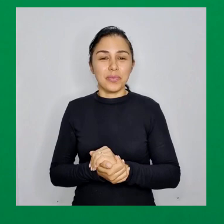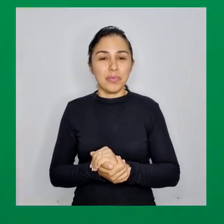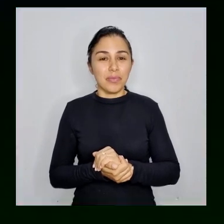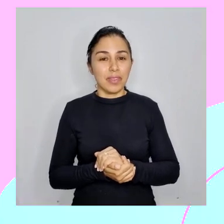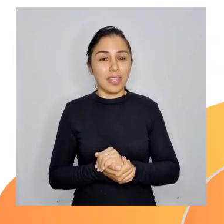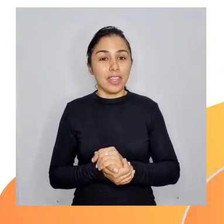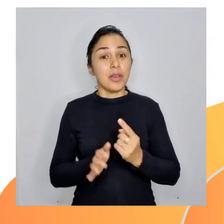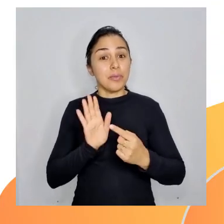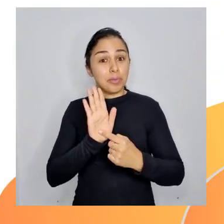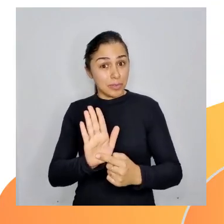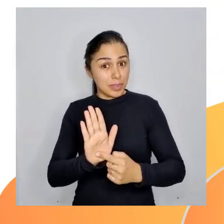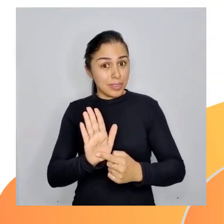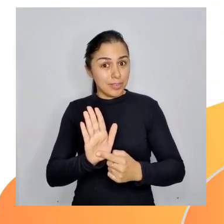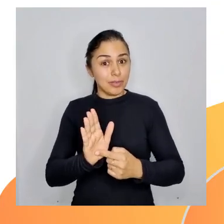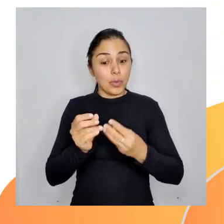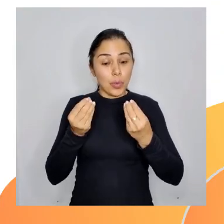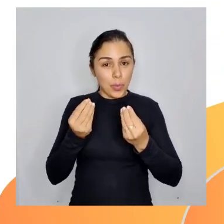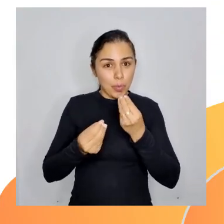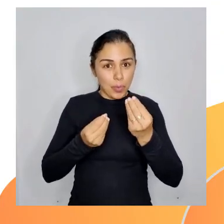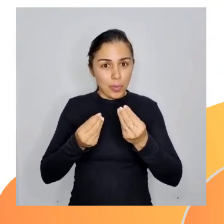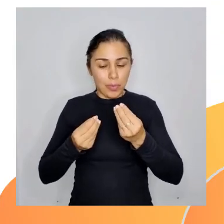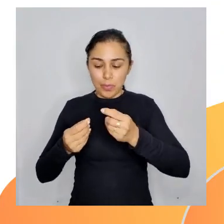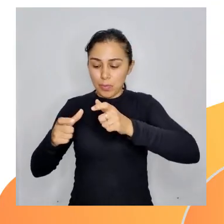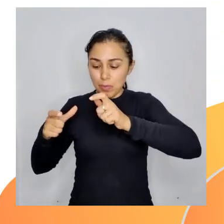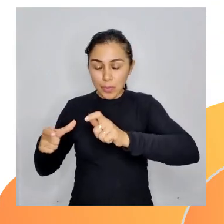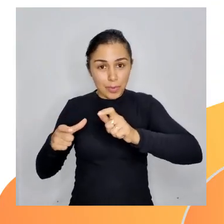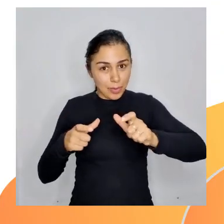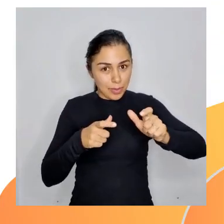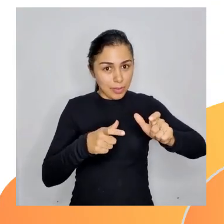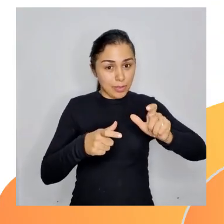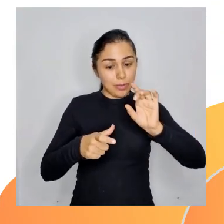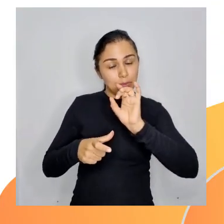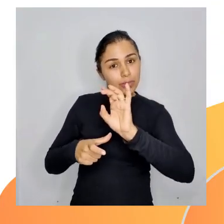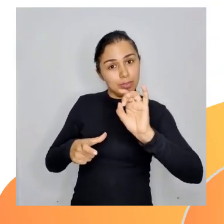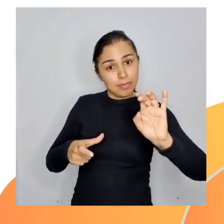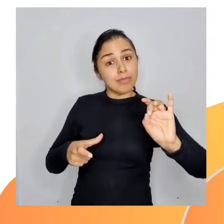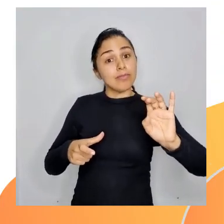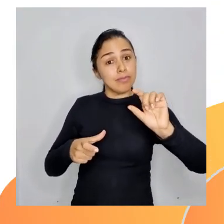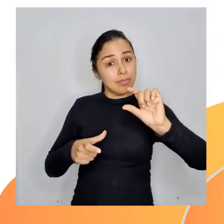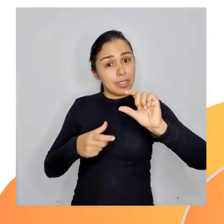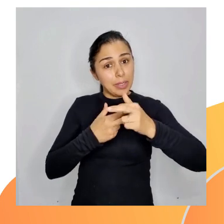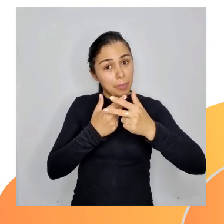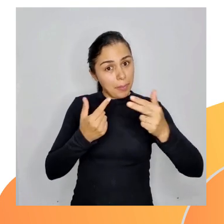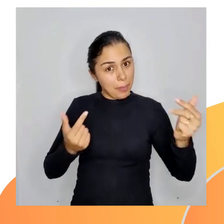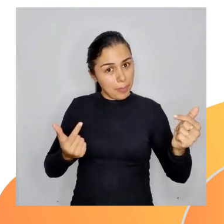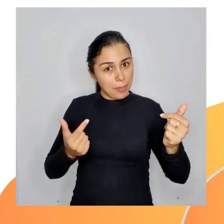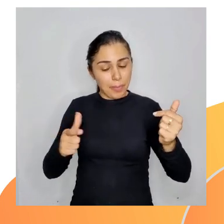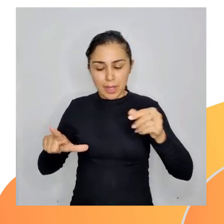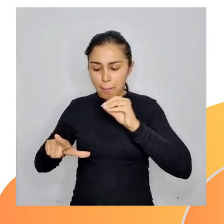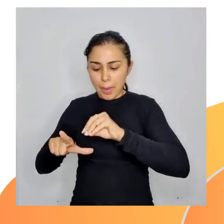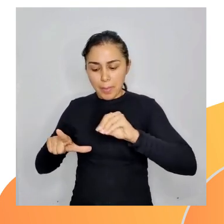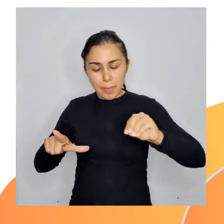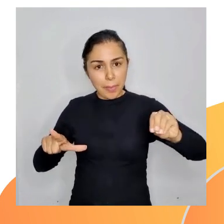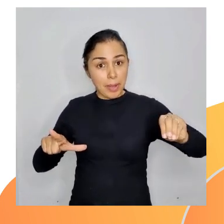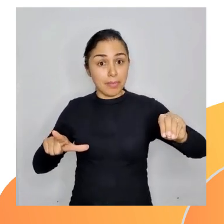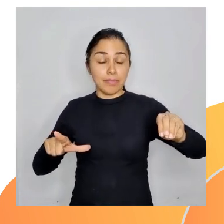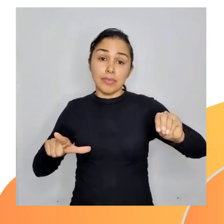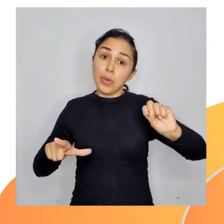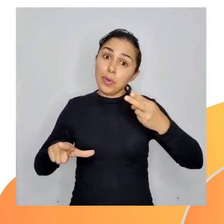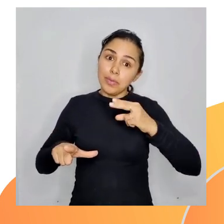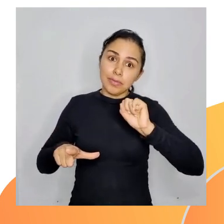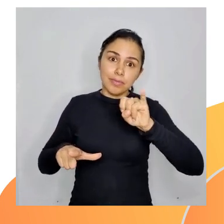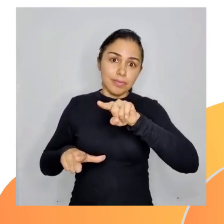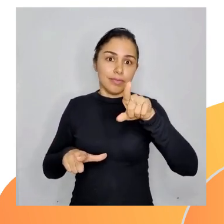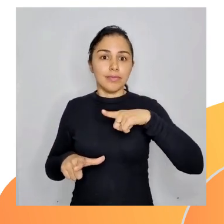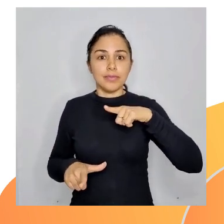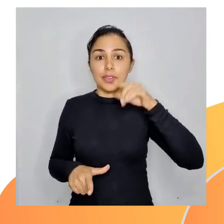esse posicionamento inicial, o movimento de cada uma das peças, ou se por um acaso você tiver alguma curiosidade a